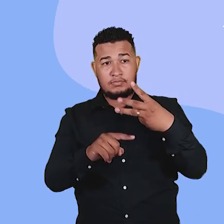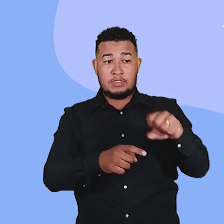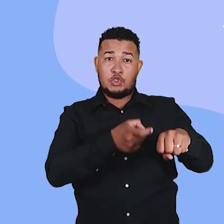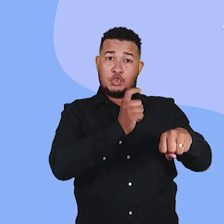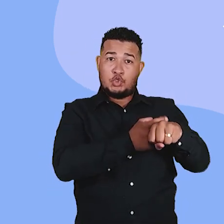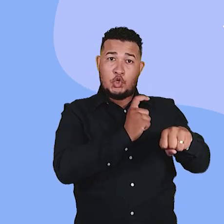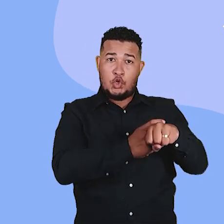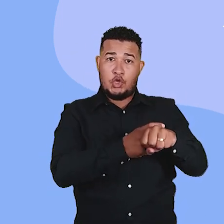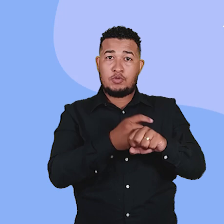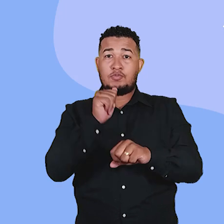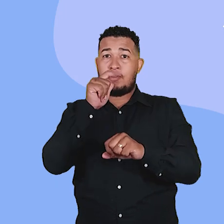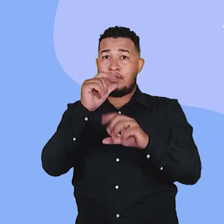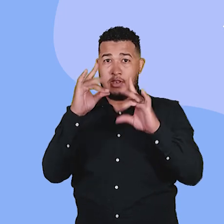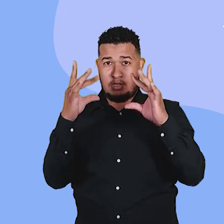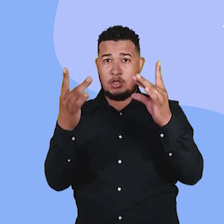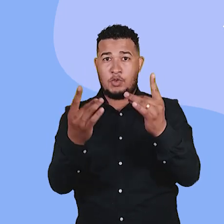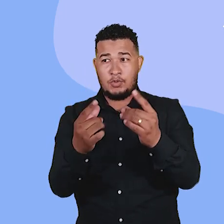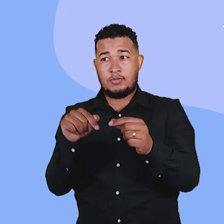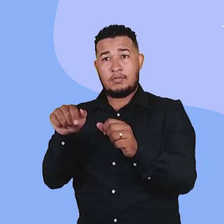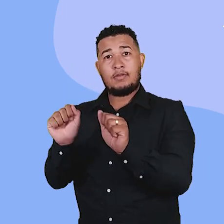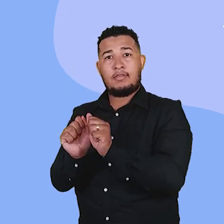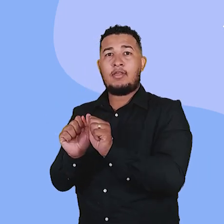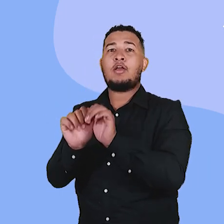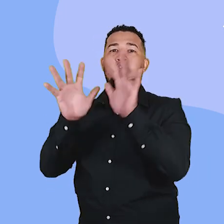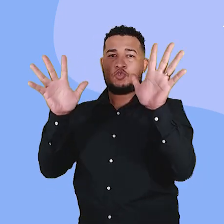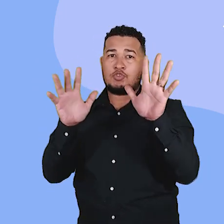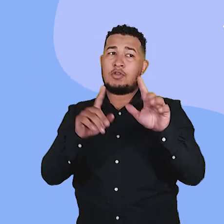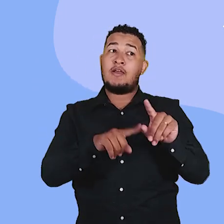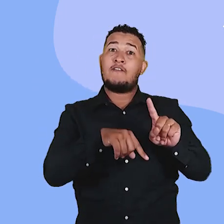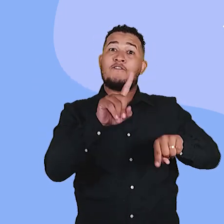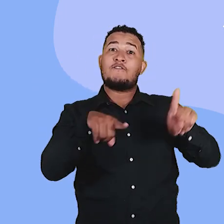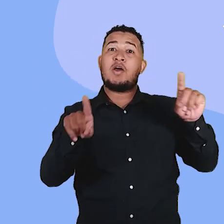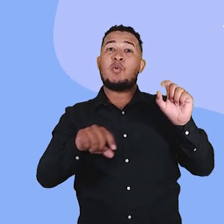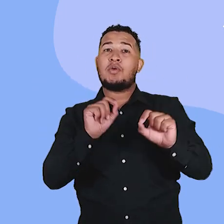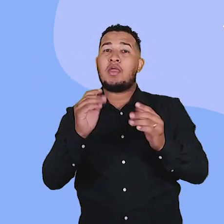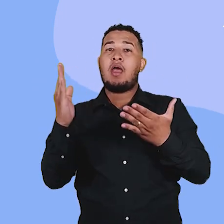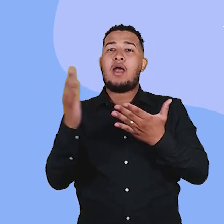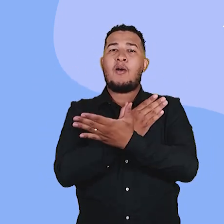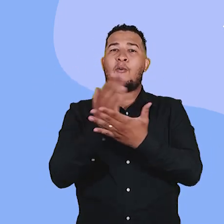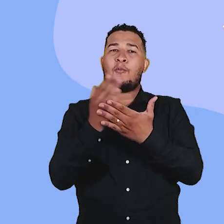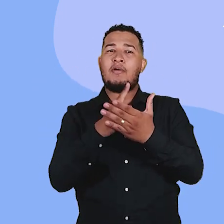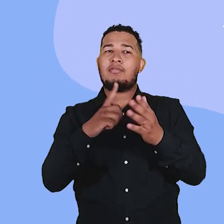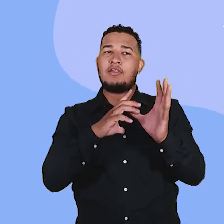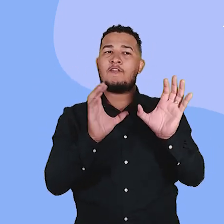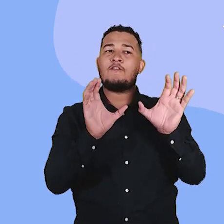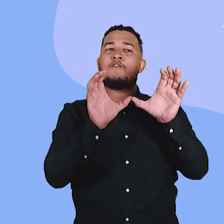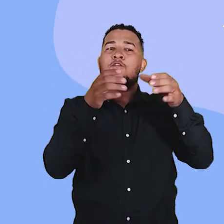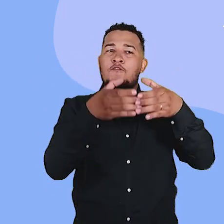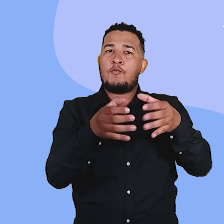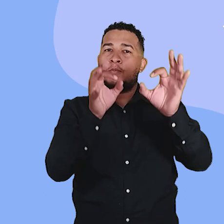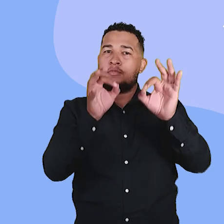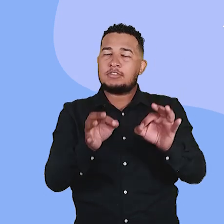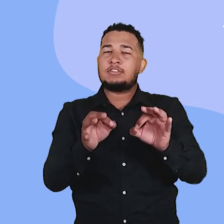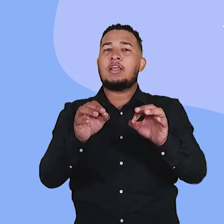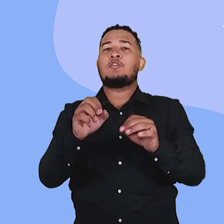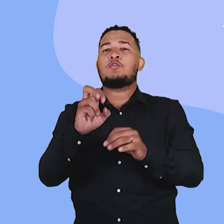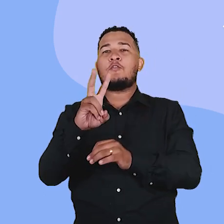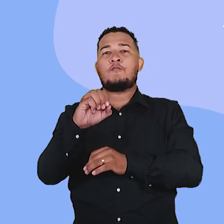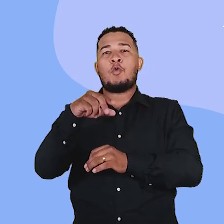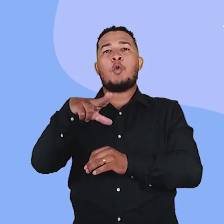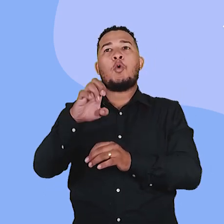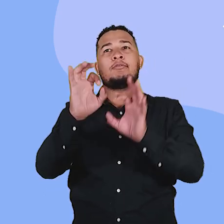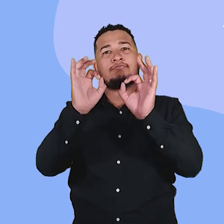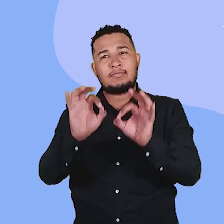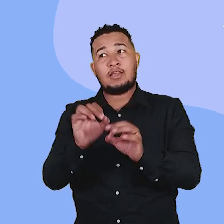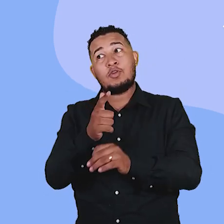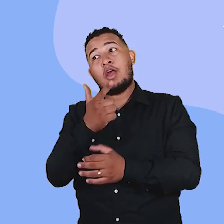matéria, sólido, líquido e gasoso. O que varia de uma para outra é que umas têm forma e volume definido e as outras